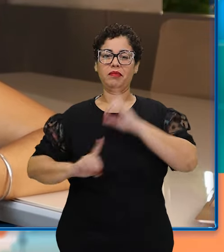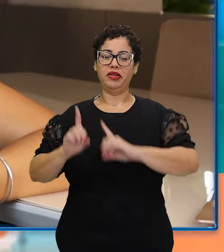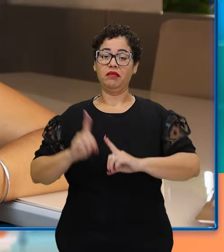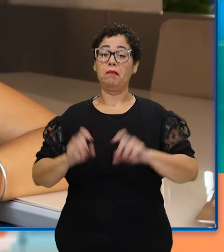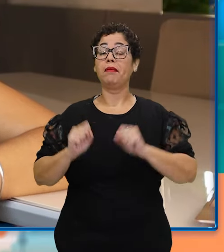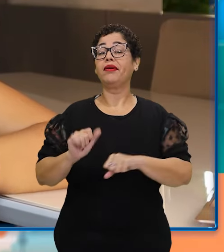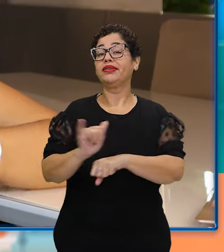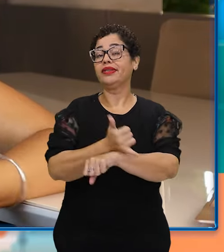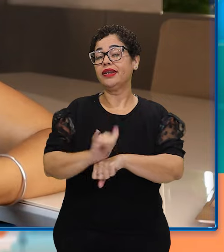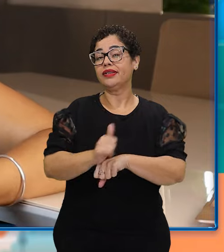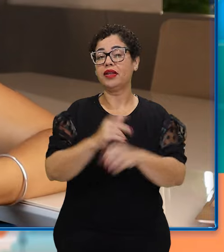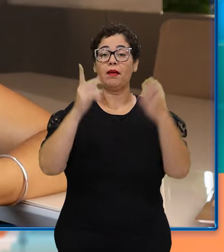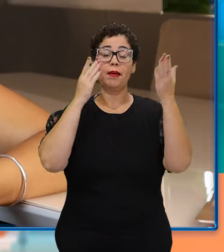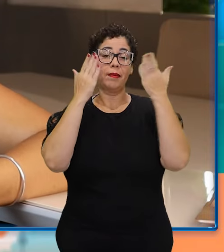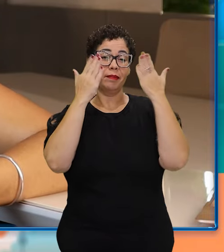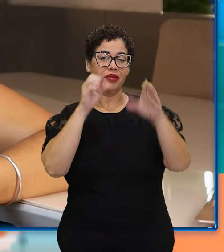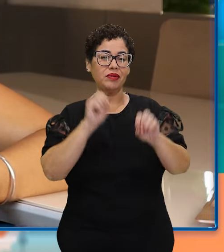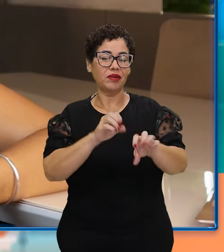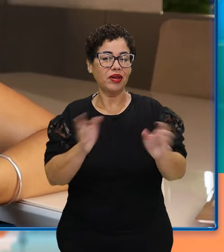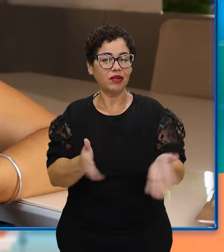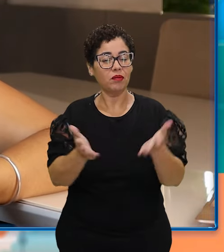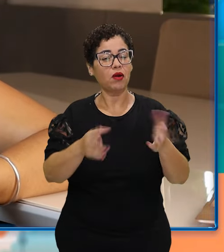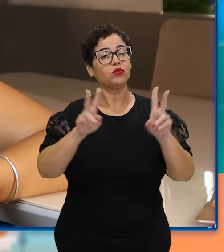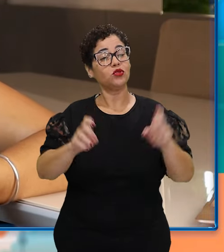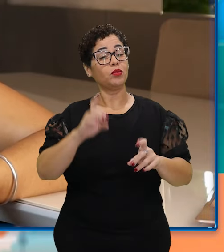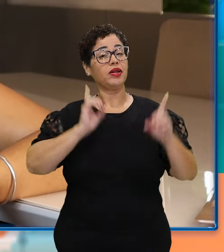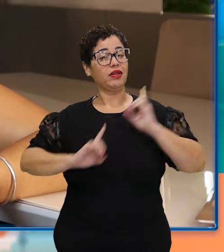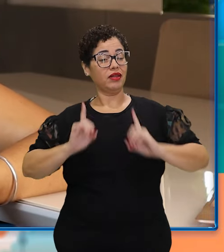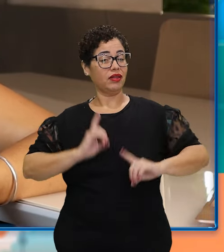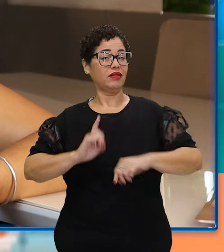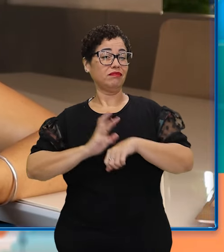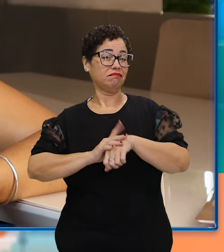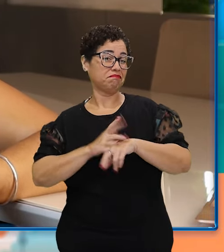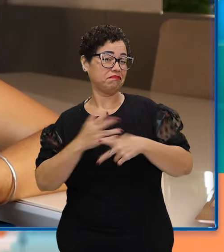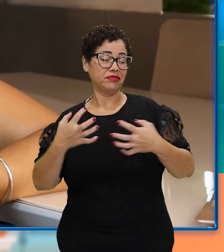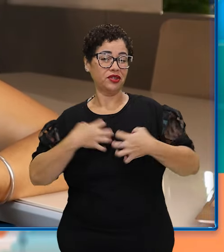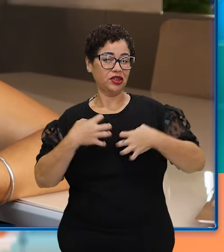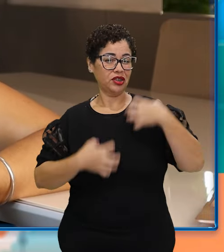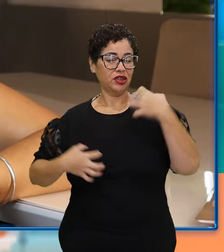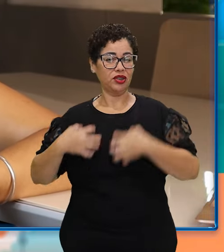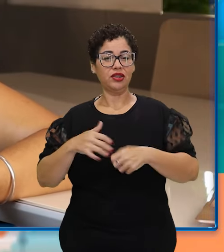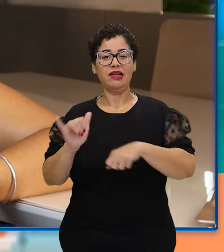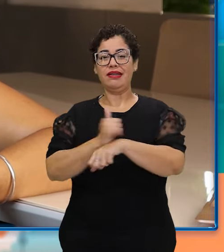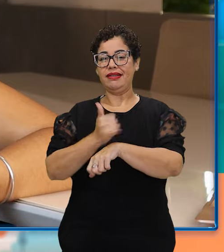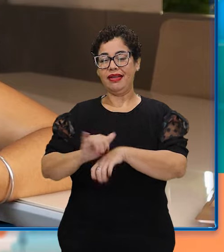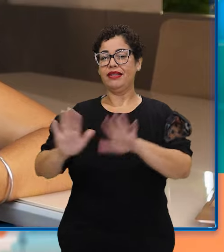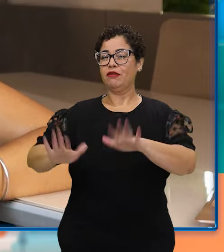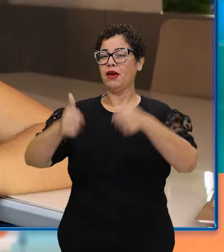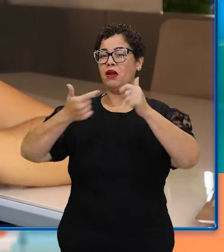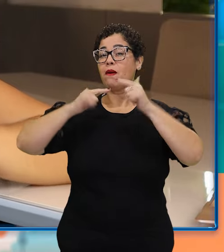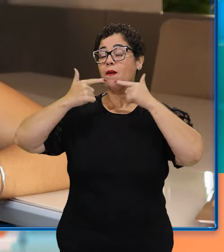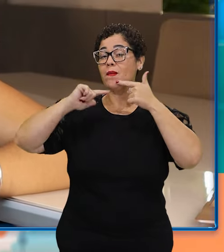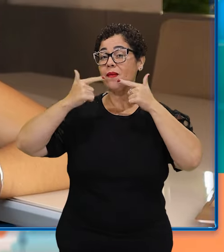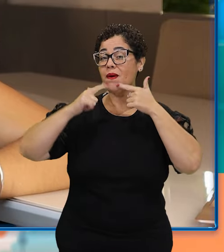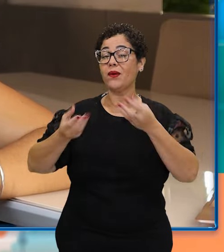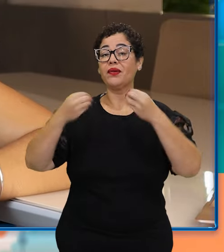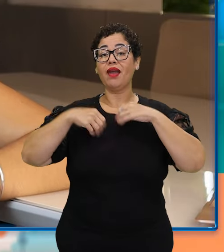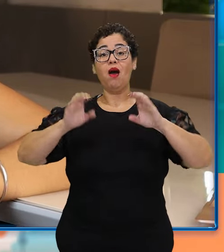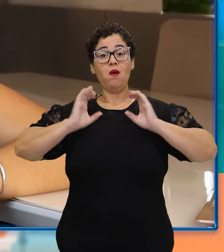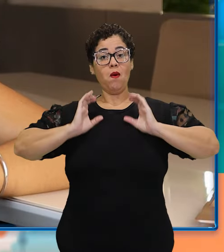incluir estratégias para psicoeducar o paciente acerca da depressão e dos sintomas, além de estratégias para melhorar o humor, ativar